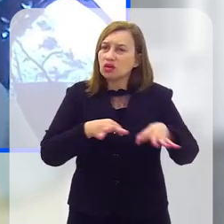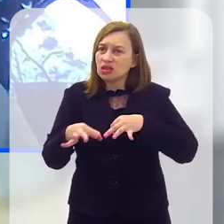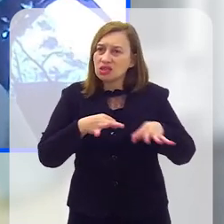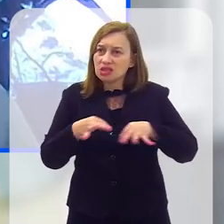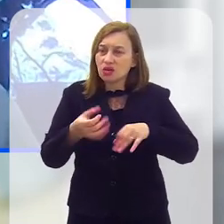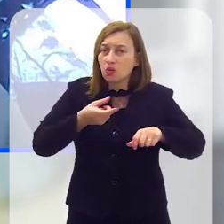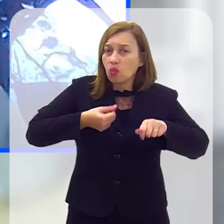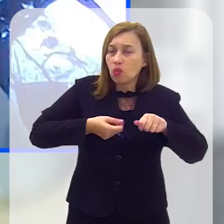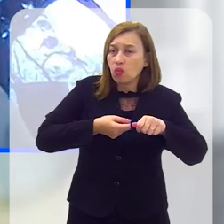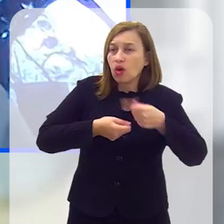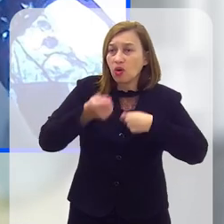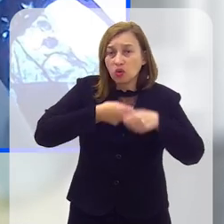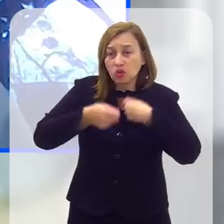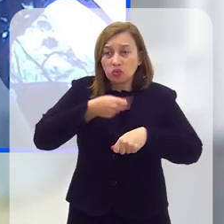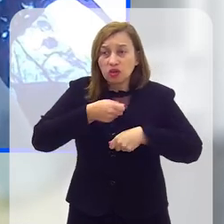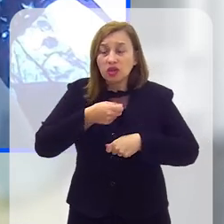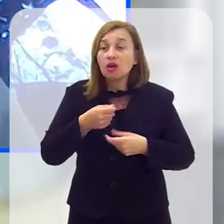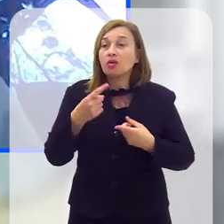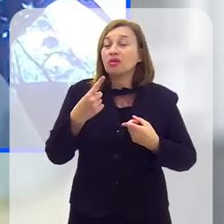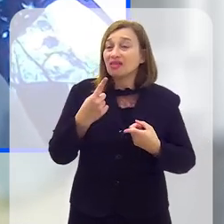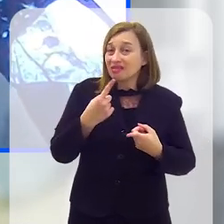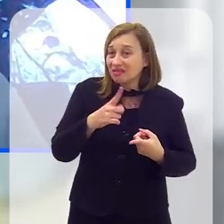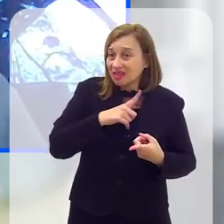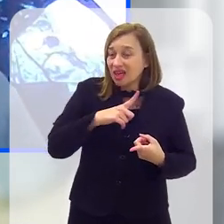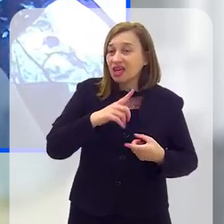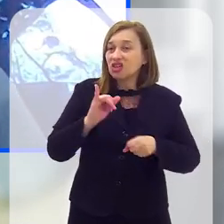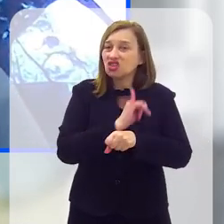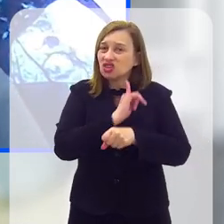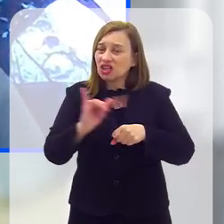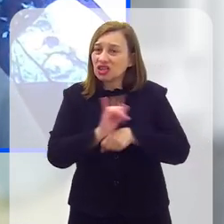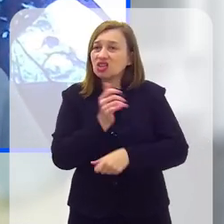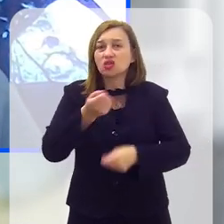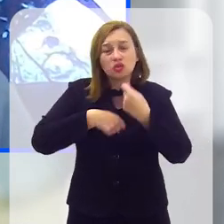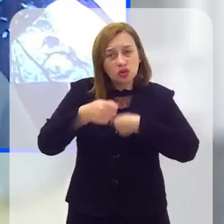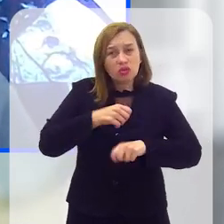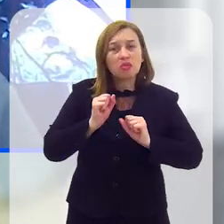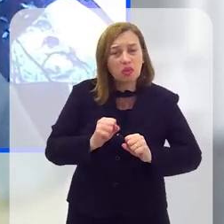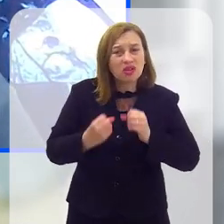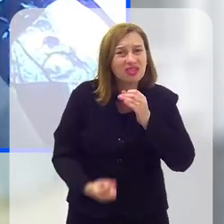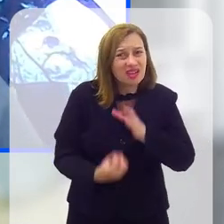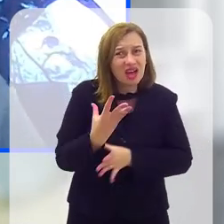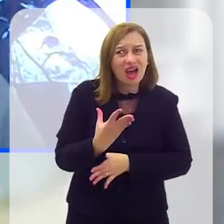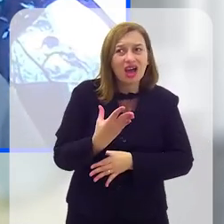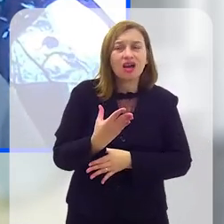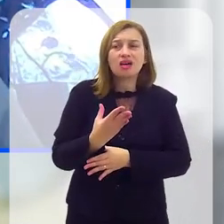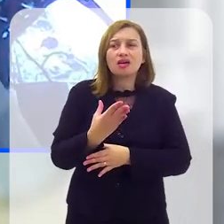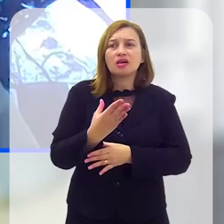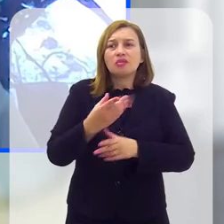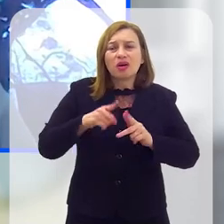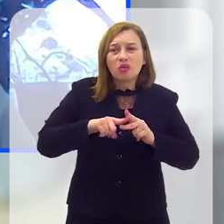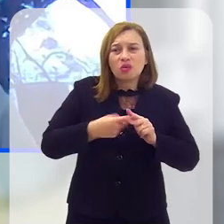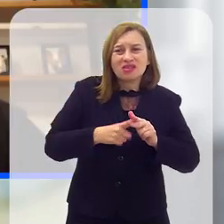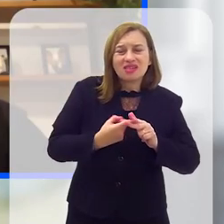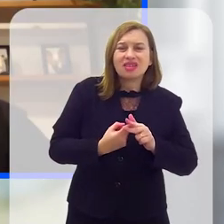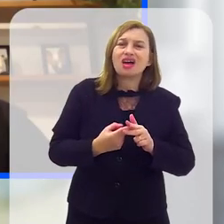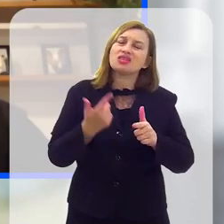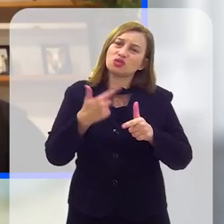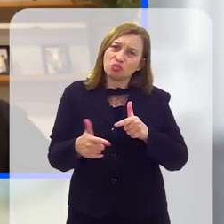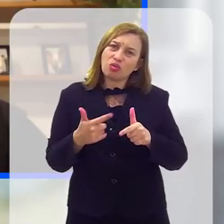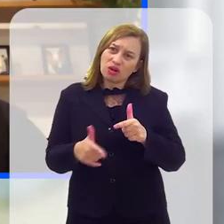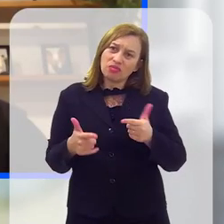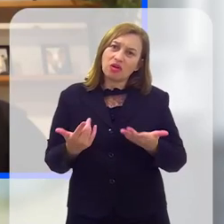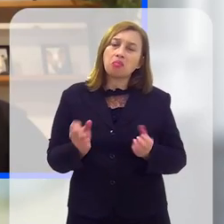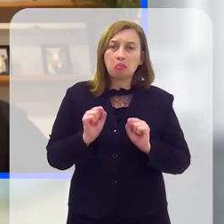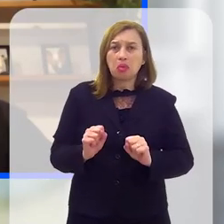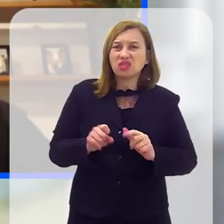da organização econômica, porque existem mecanismos econômicos que você pode criar para ajuste dessa situação,